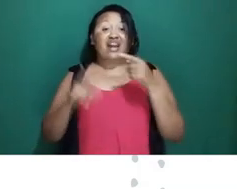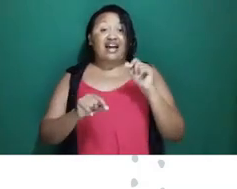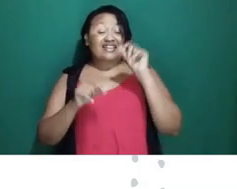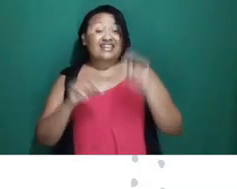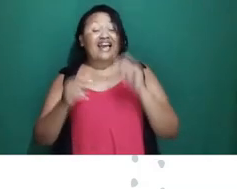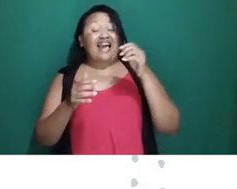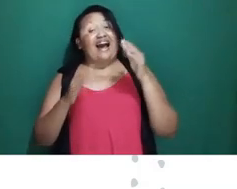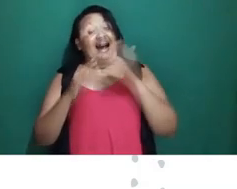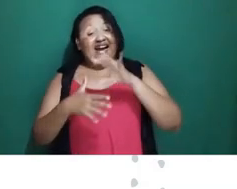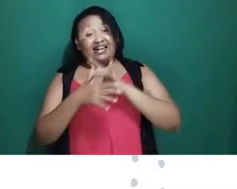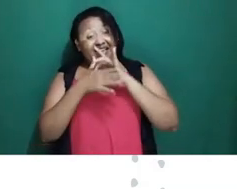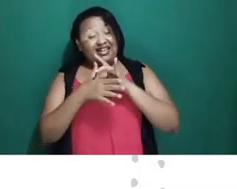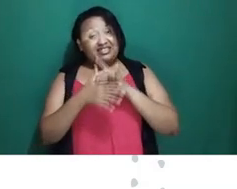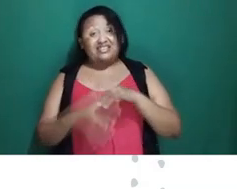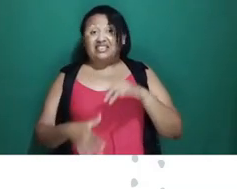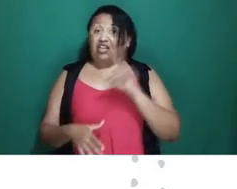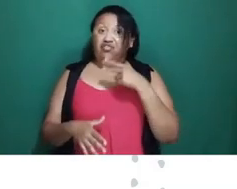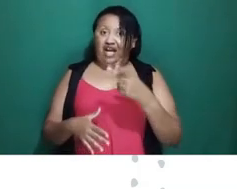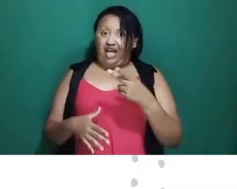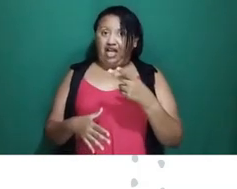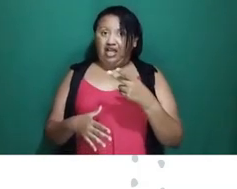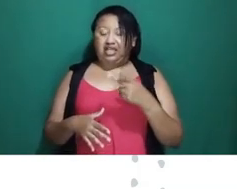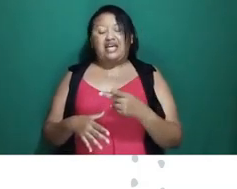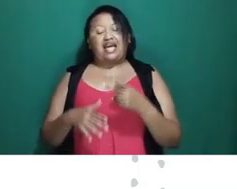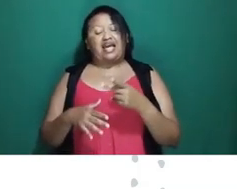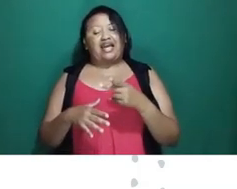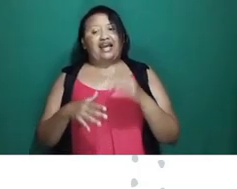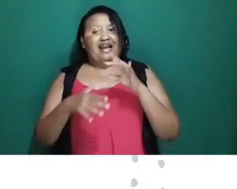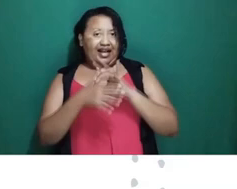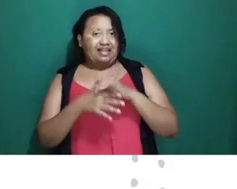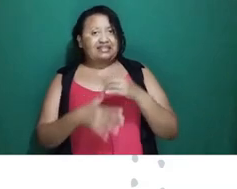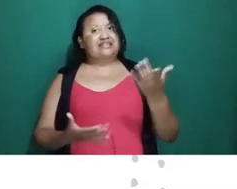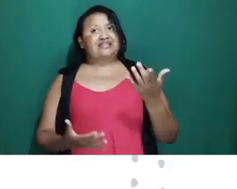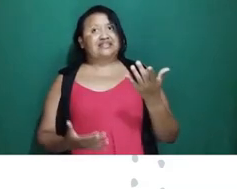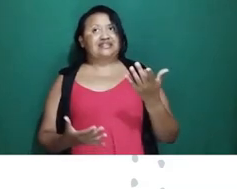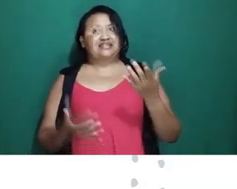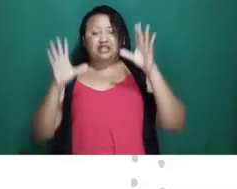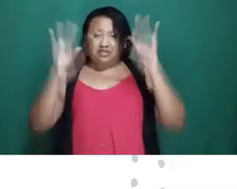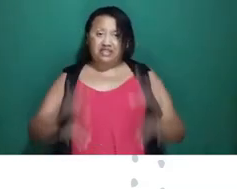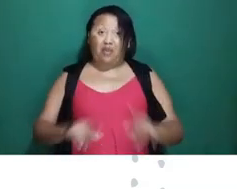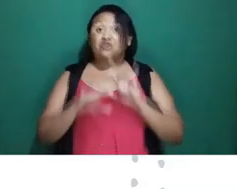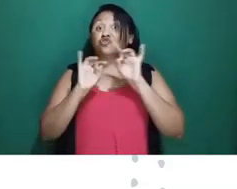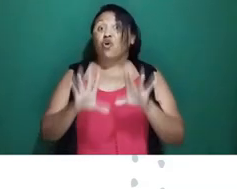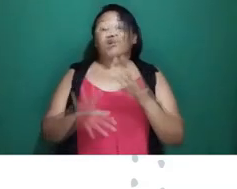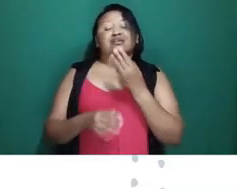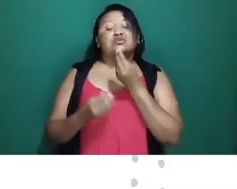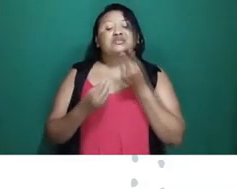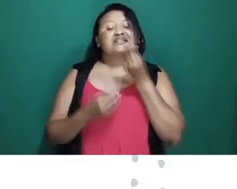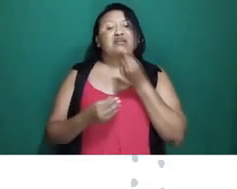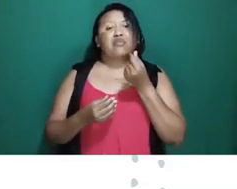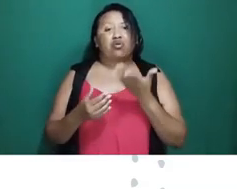usada no sanduíche é de picanha ele fala que o molho ele ganha né Sabor Picanha e